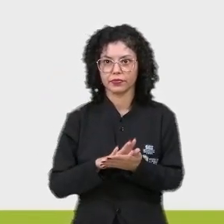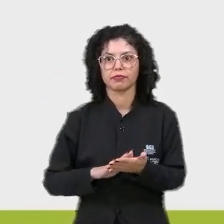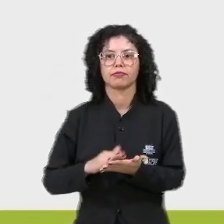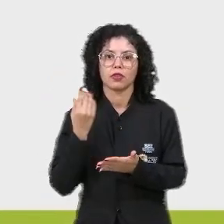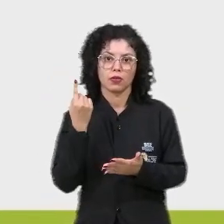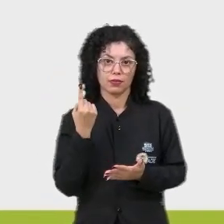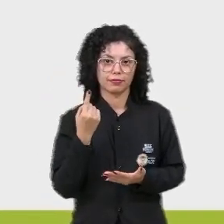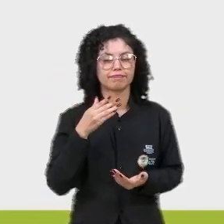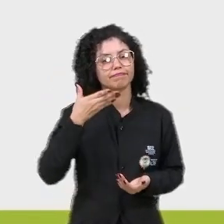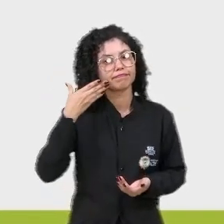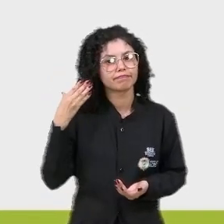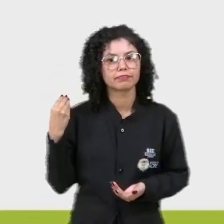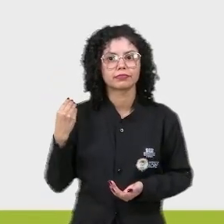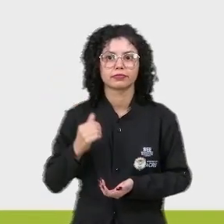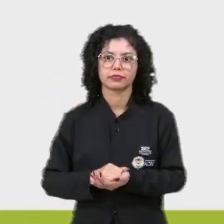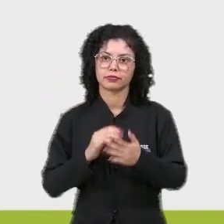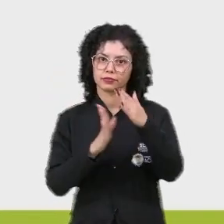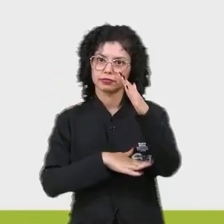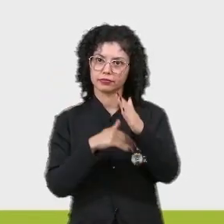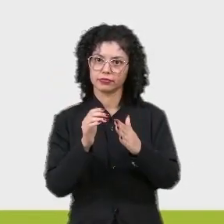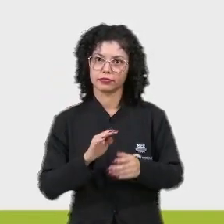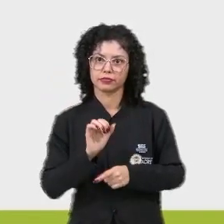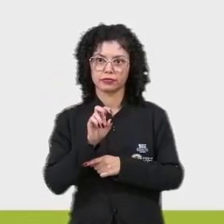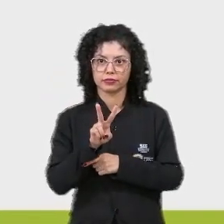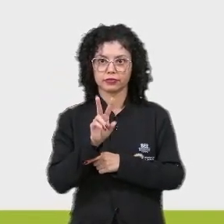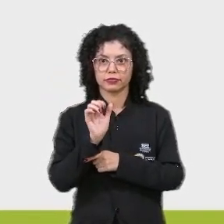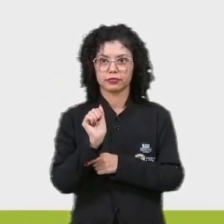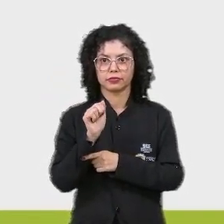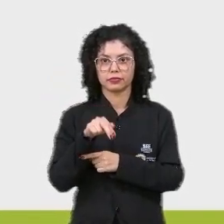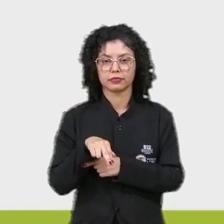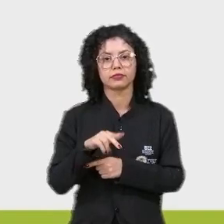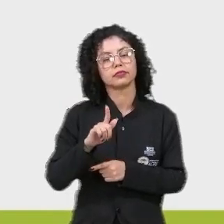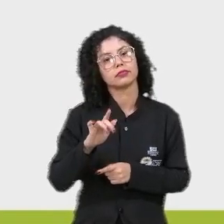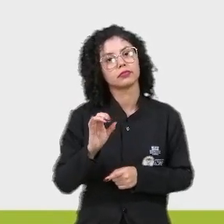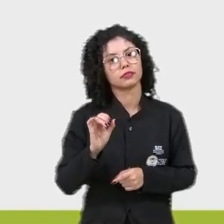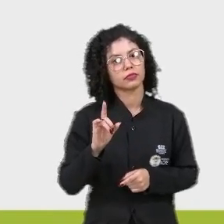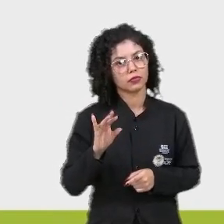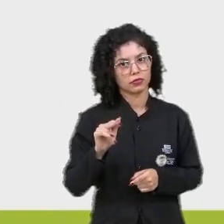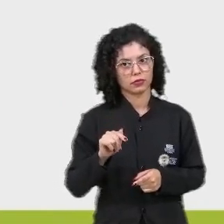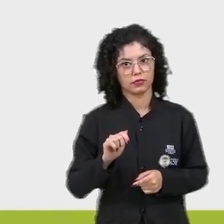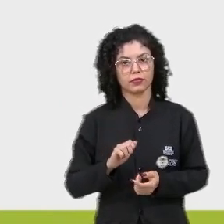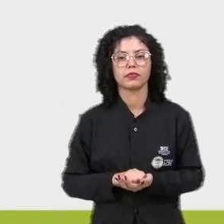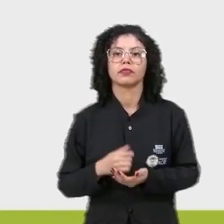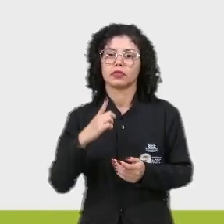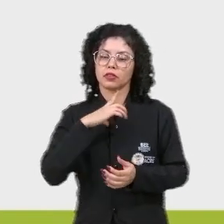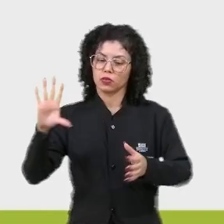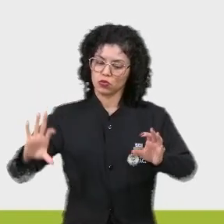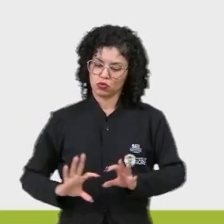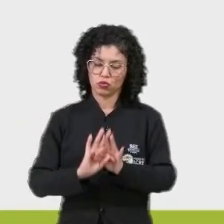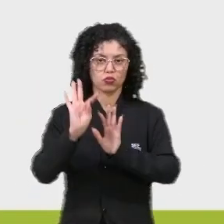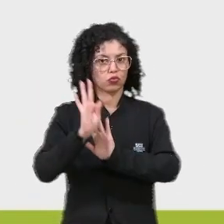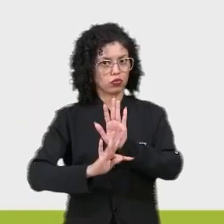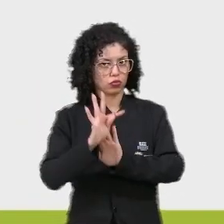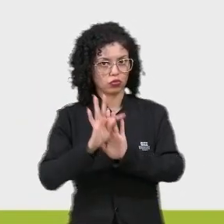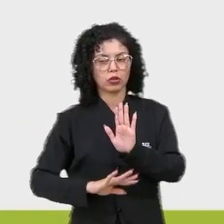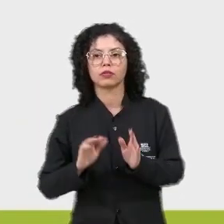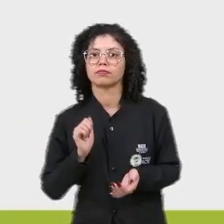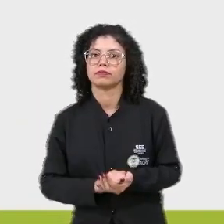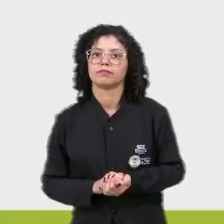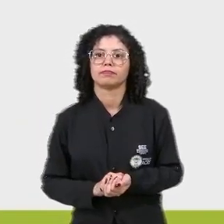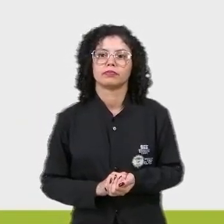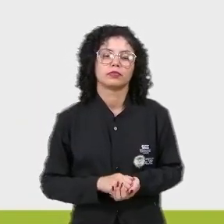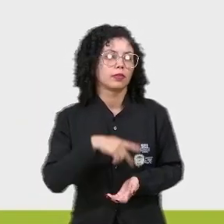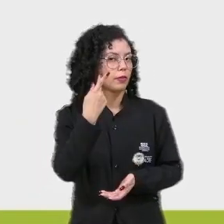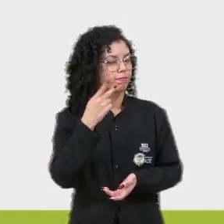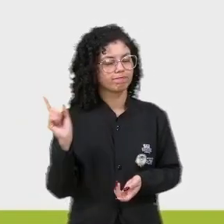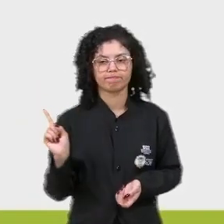de suas orelhas, que é o pintor Van Gogh. Então eu tenho aí uma intertextualidade, ele não cita